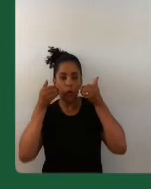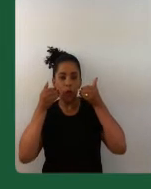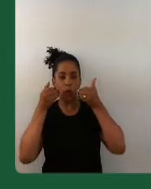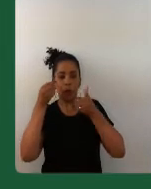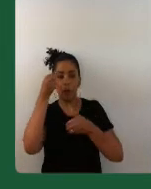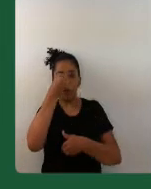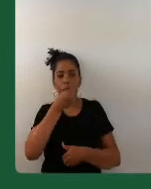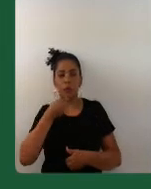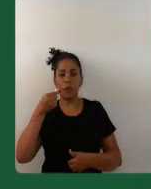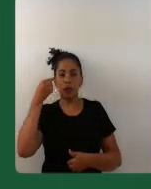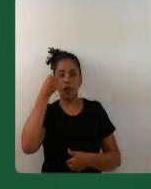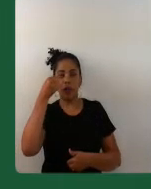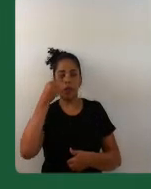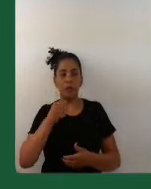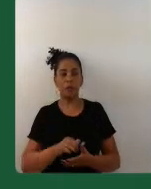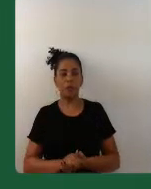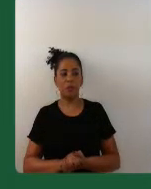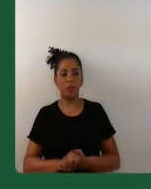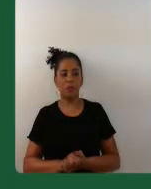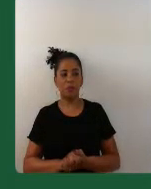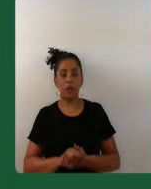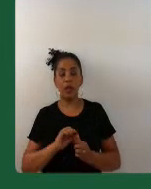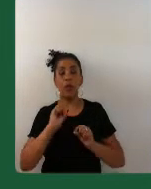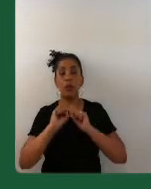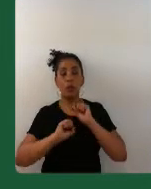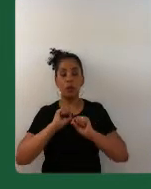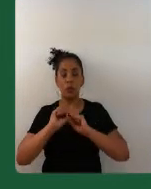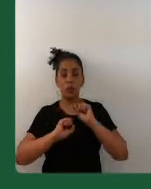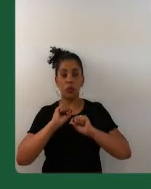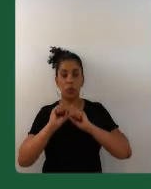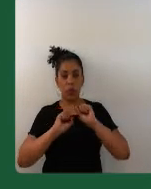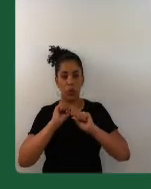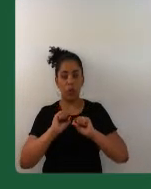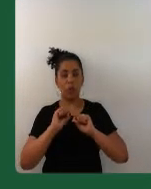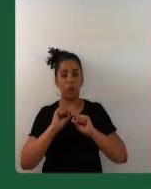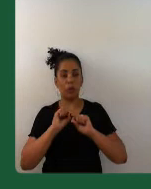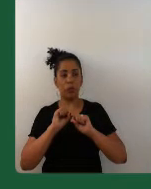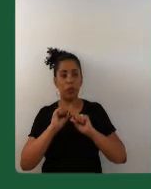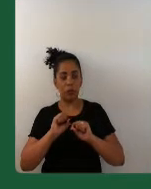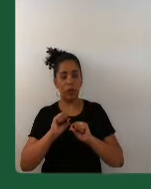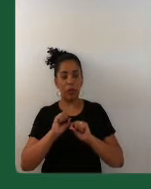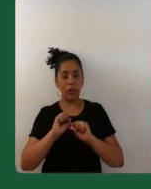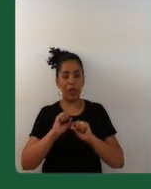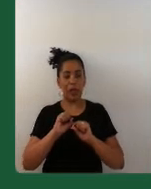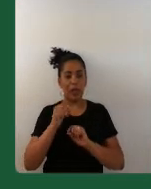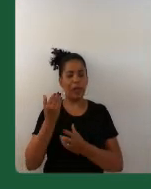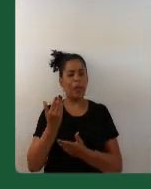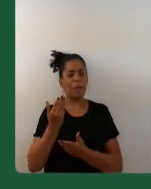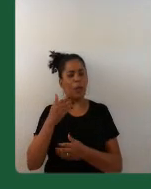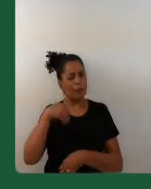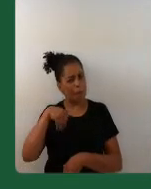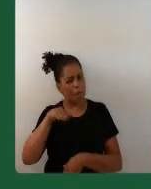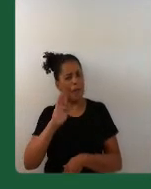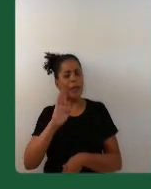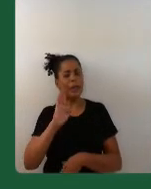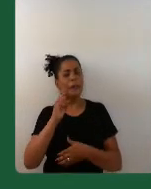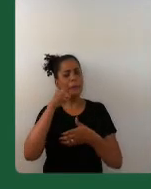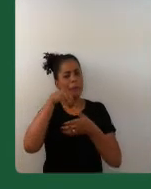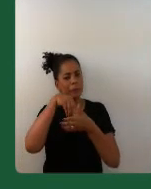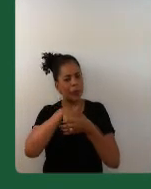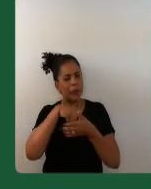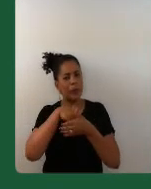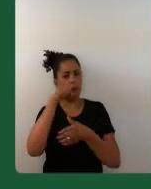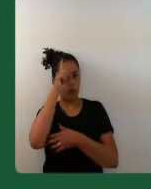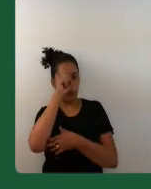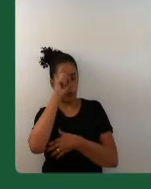né, que são fissuras que são o logo do nosso hospital, que acometem o centro da face e